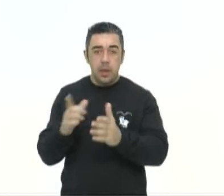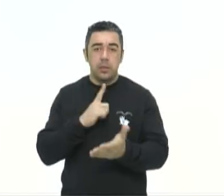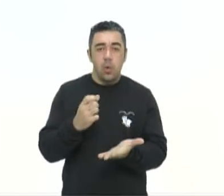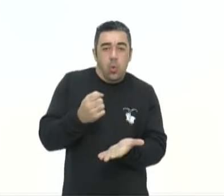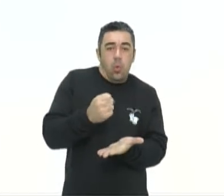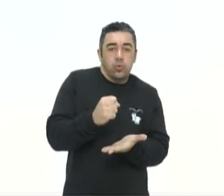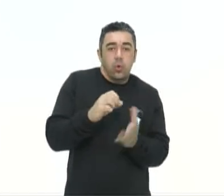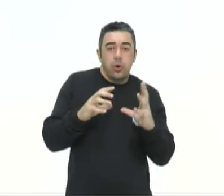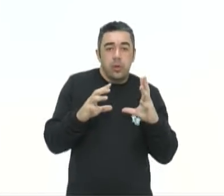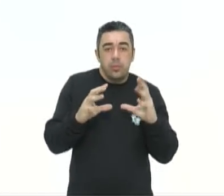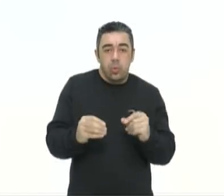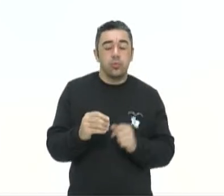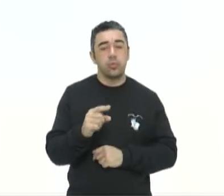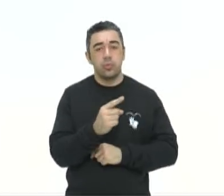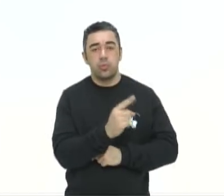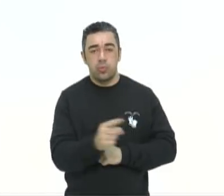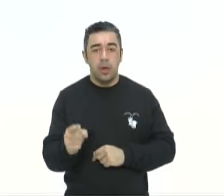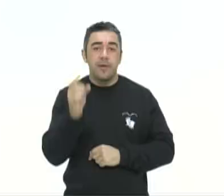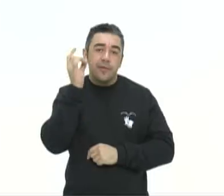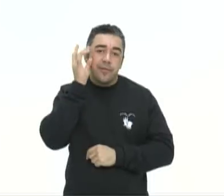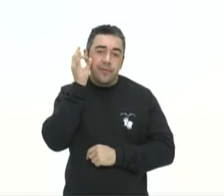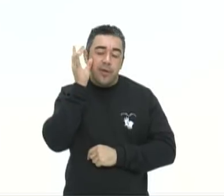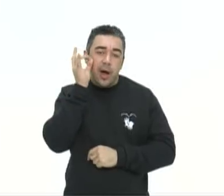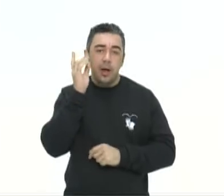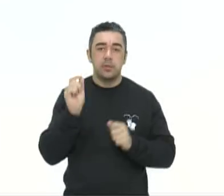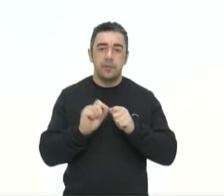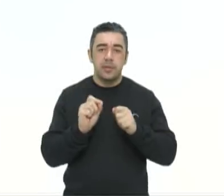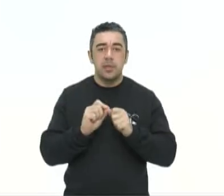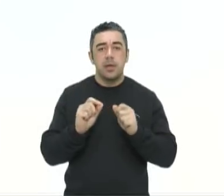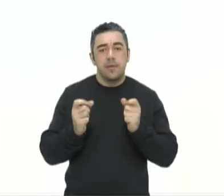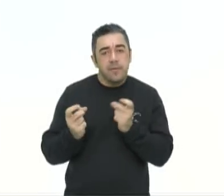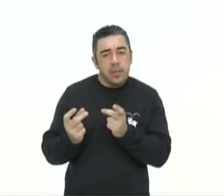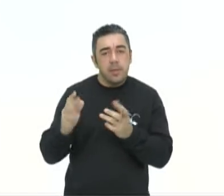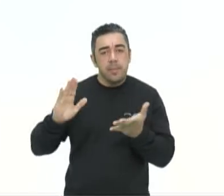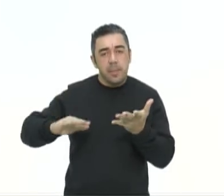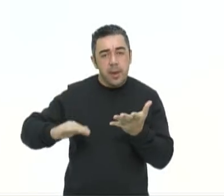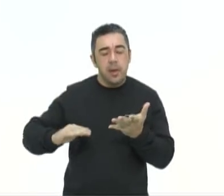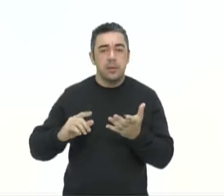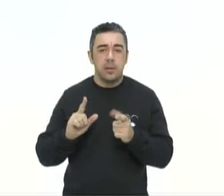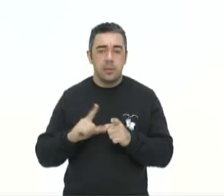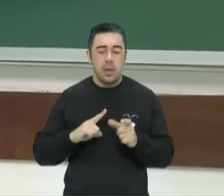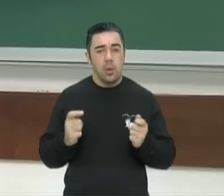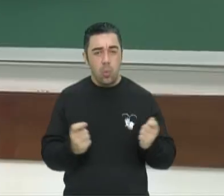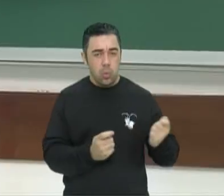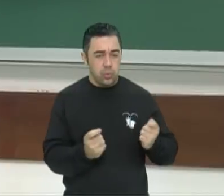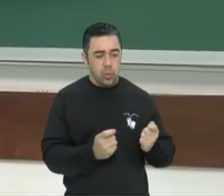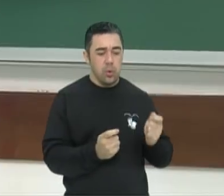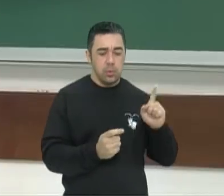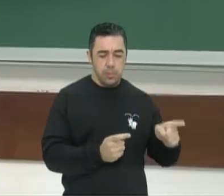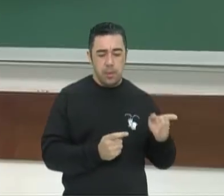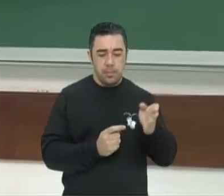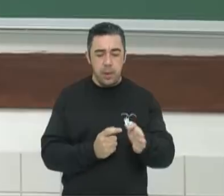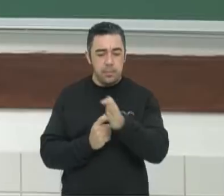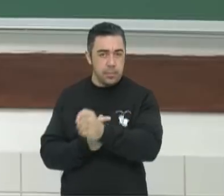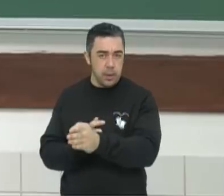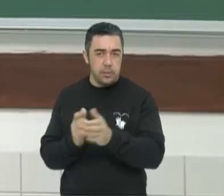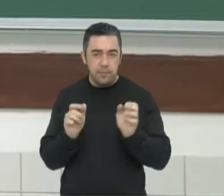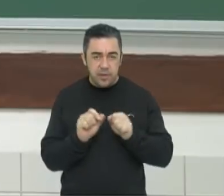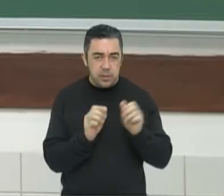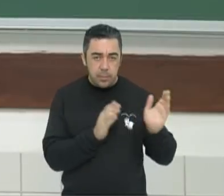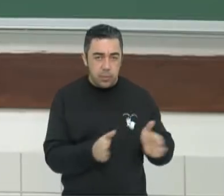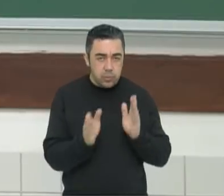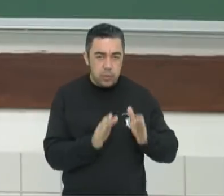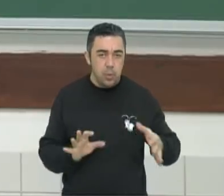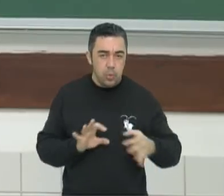comando e facilitassem no estabelecimento dos preços. Então, lembrar do controle de todas as fases de produção e dessa junção